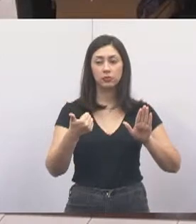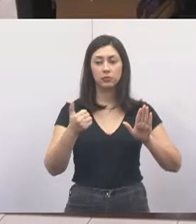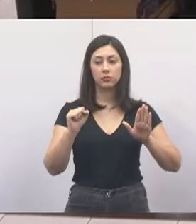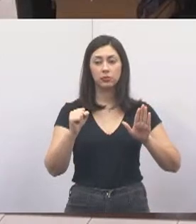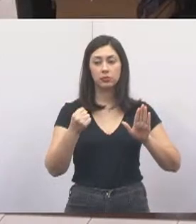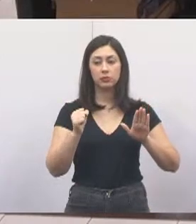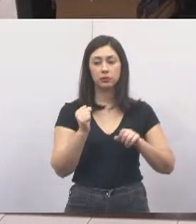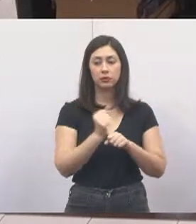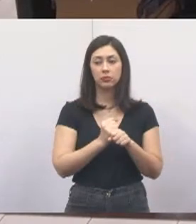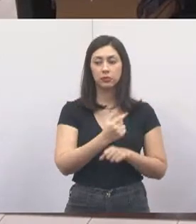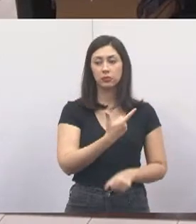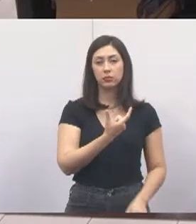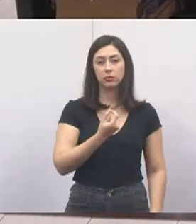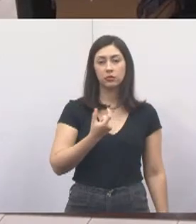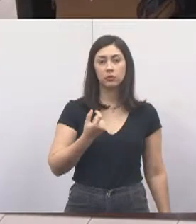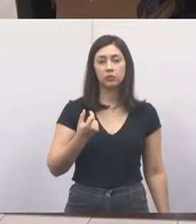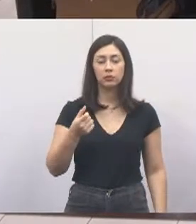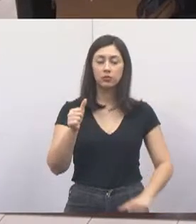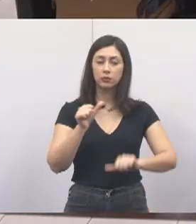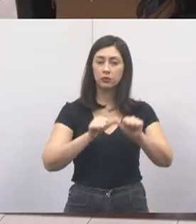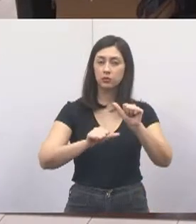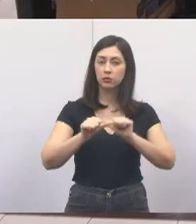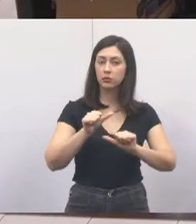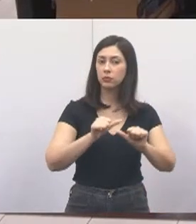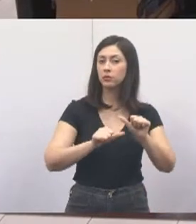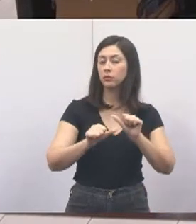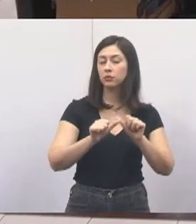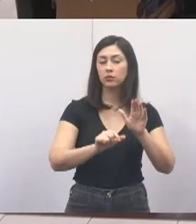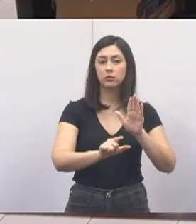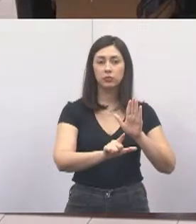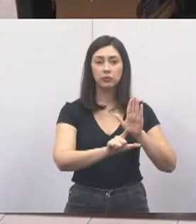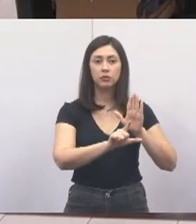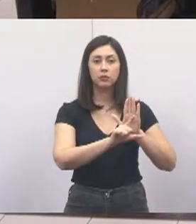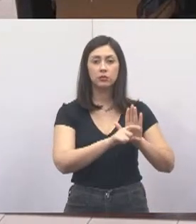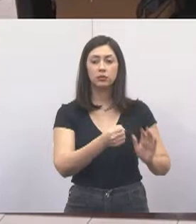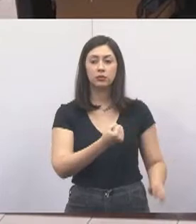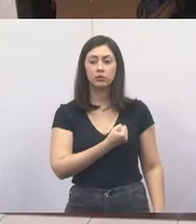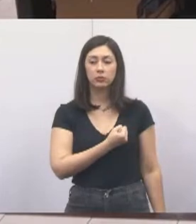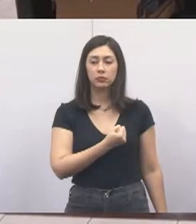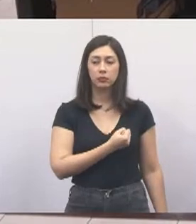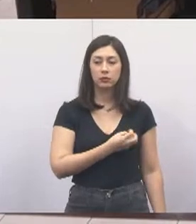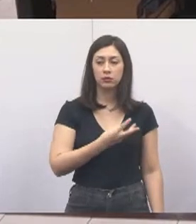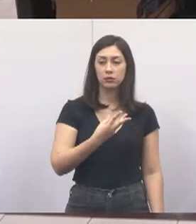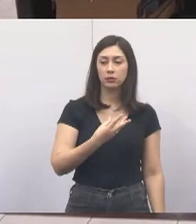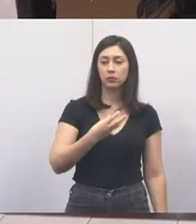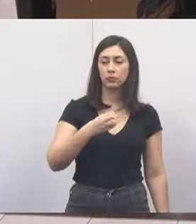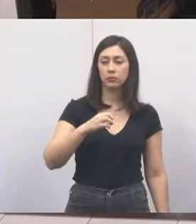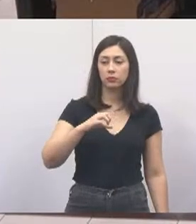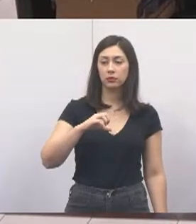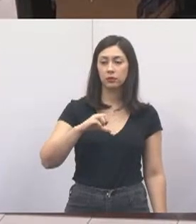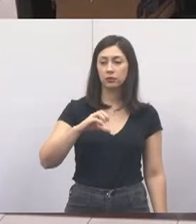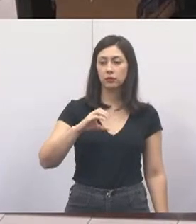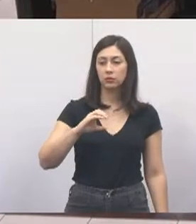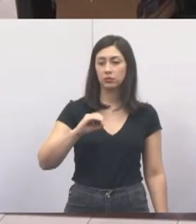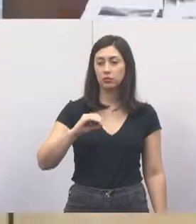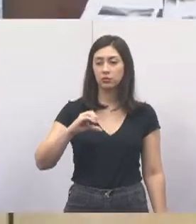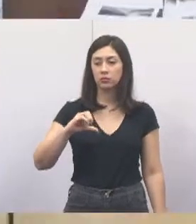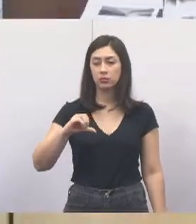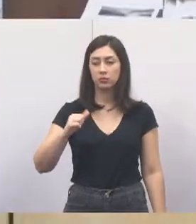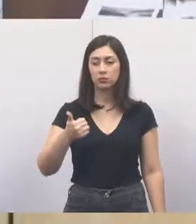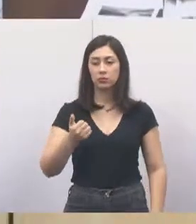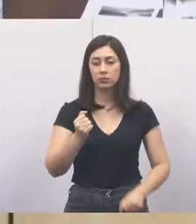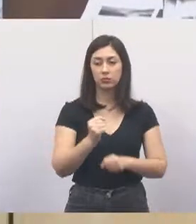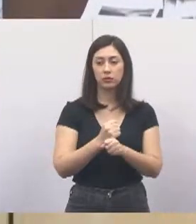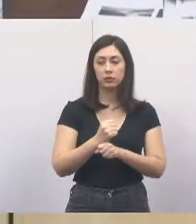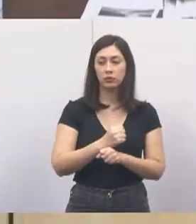27 de dezembro de 2000, que consolida e altera a lei municipal número 3.091, de 19 de dezembro